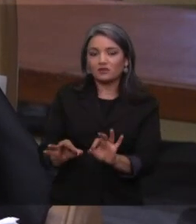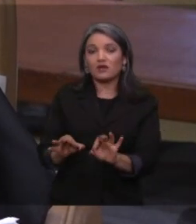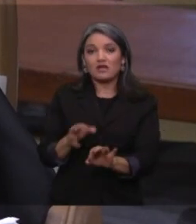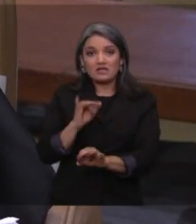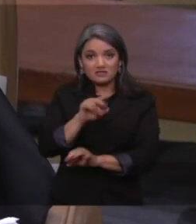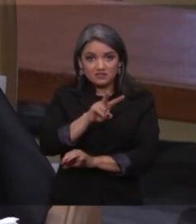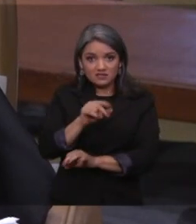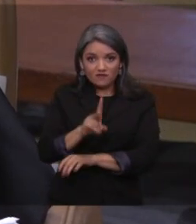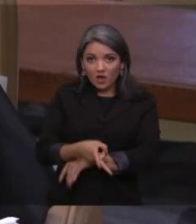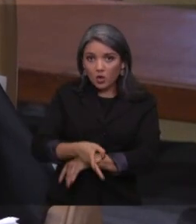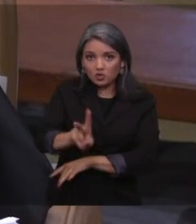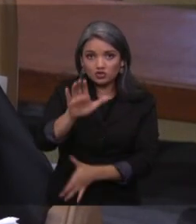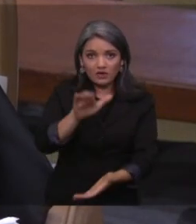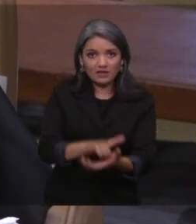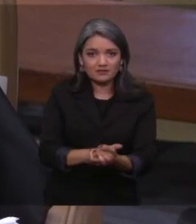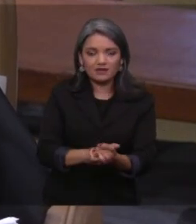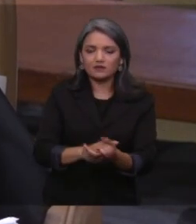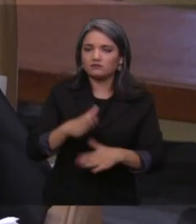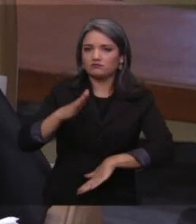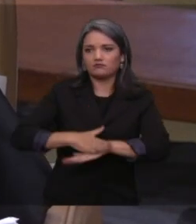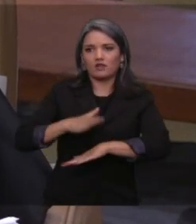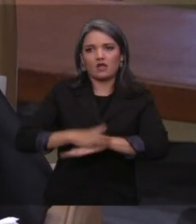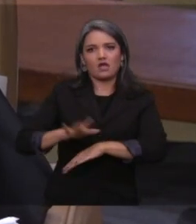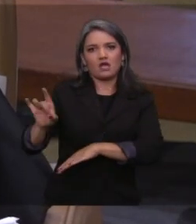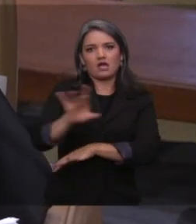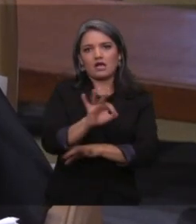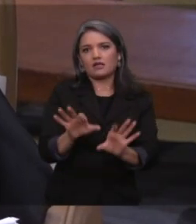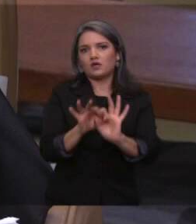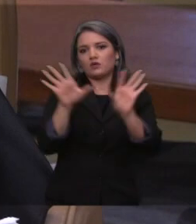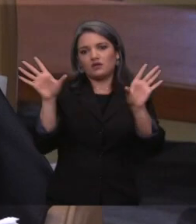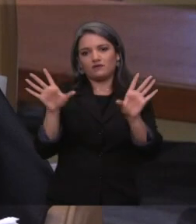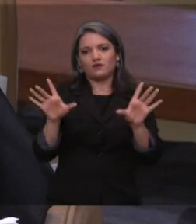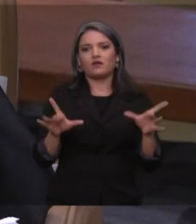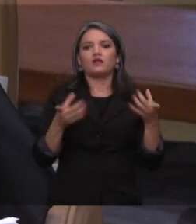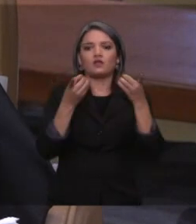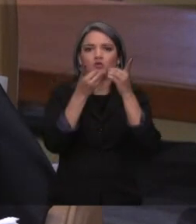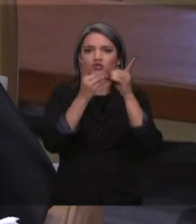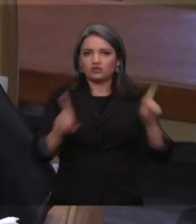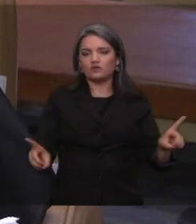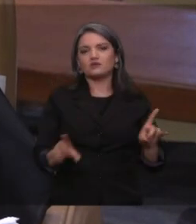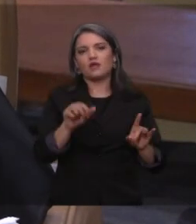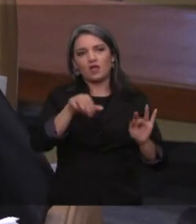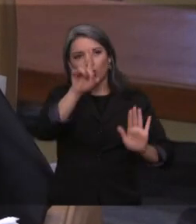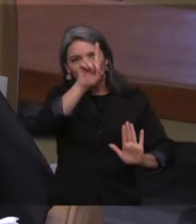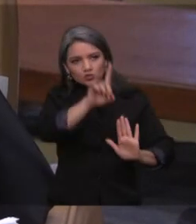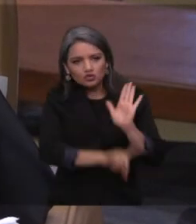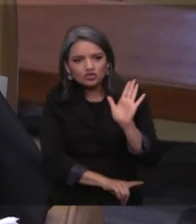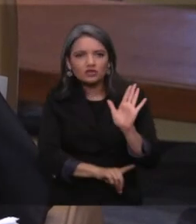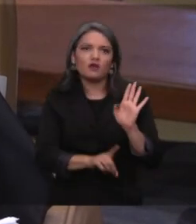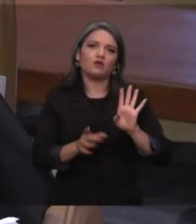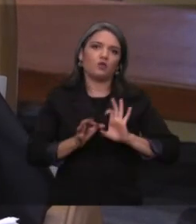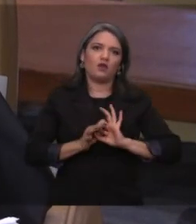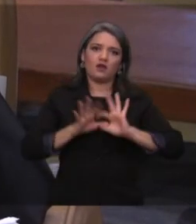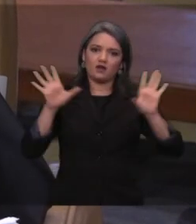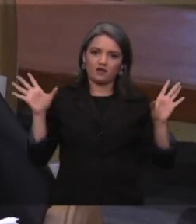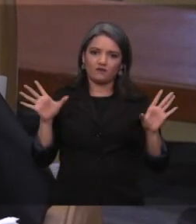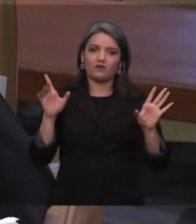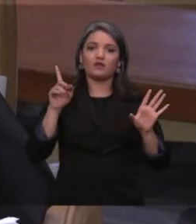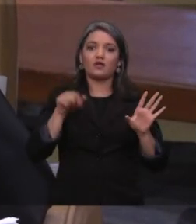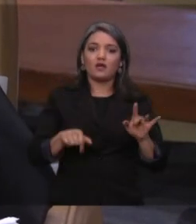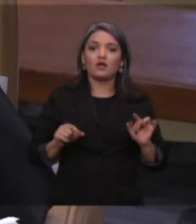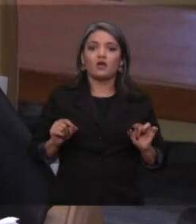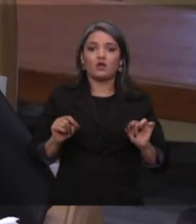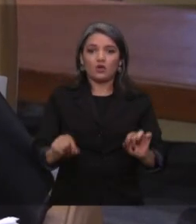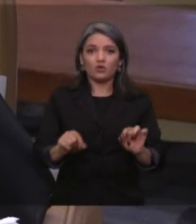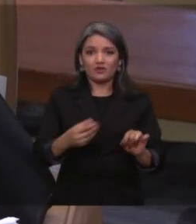ser um ato de liberdade. Por isso que divorciar-se é um direito potestativo. por isso que é o exercício de uma comunhão de